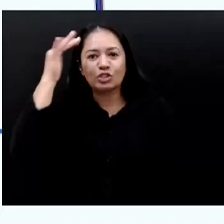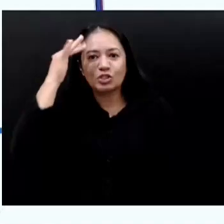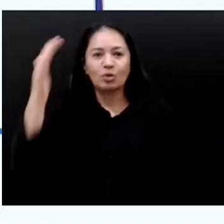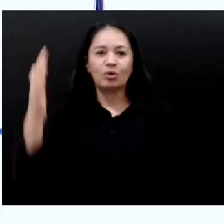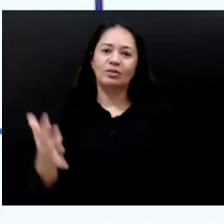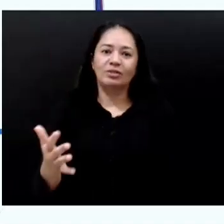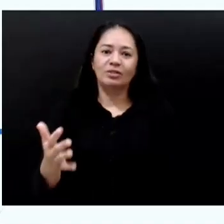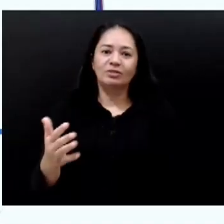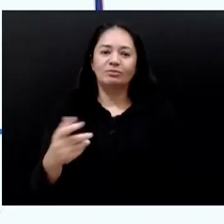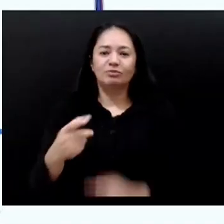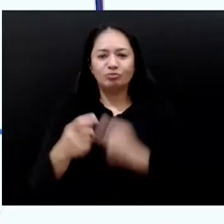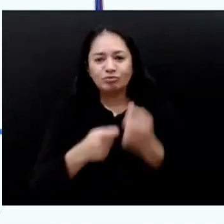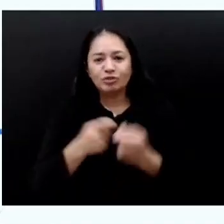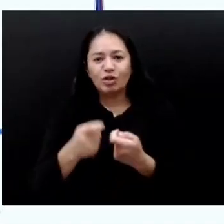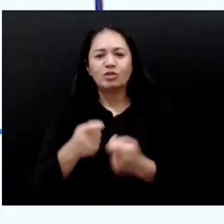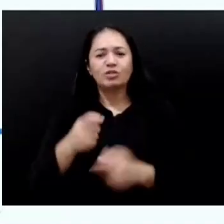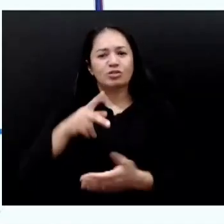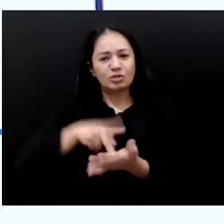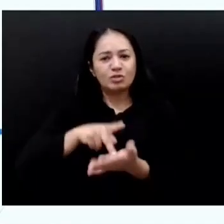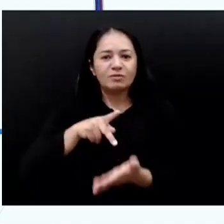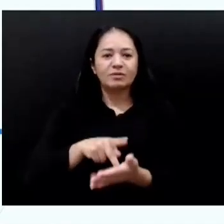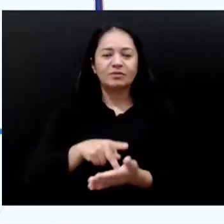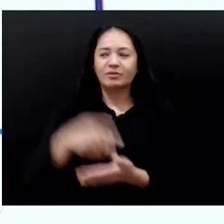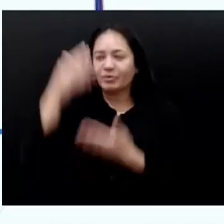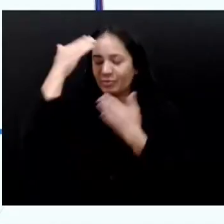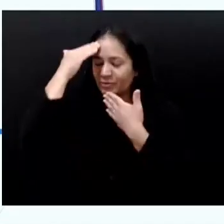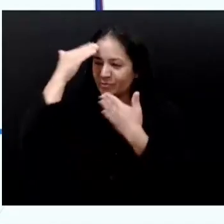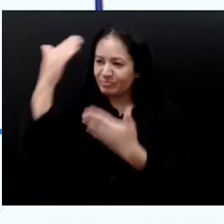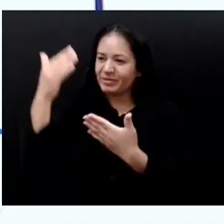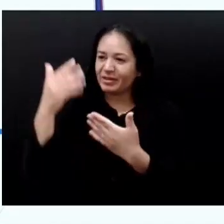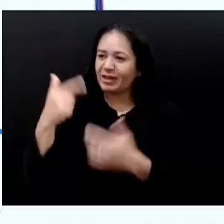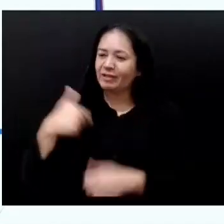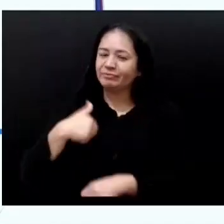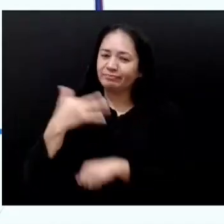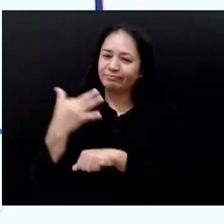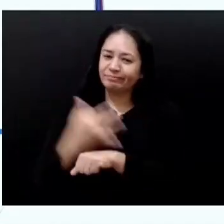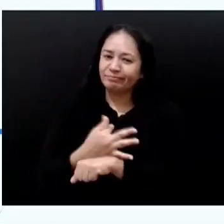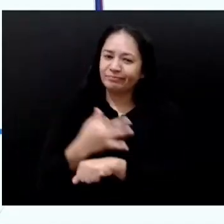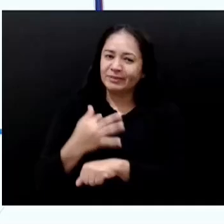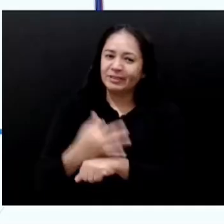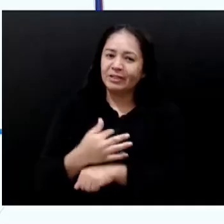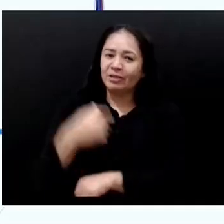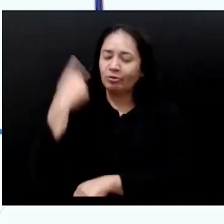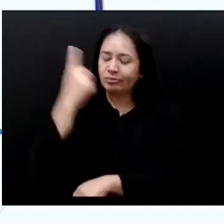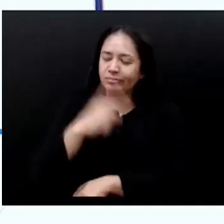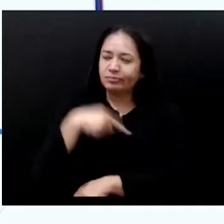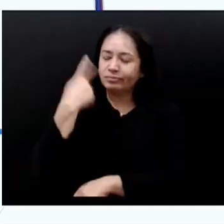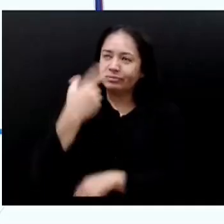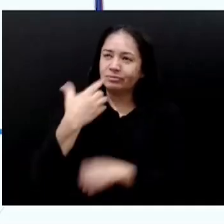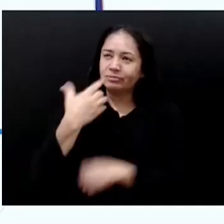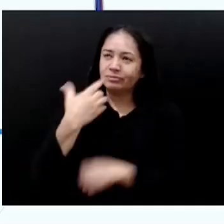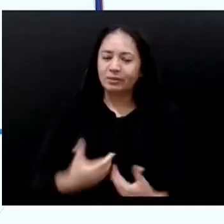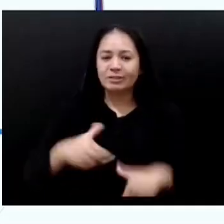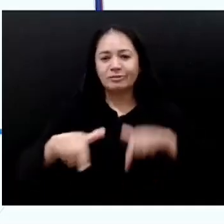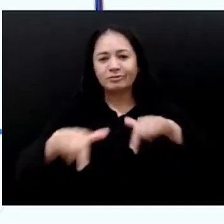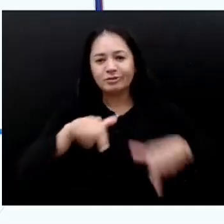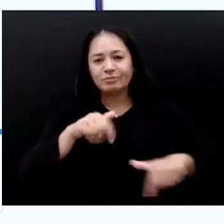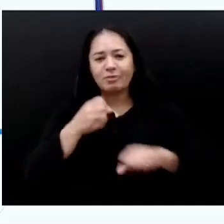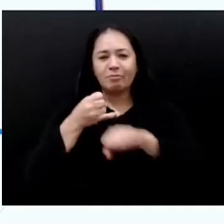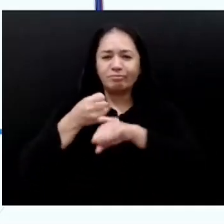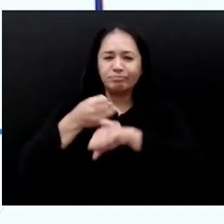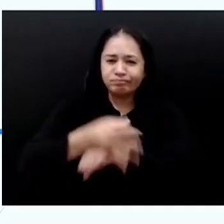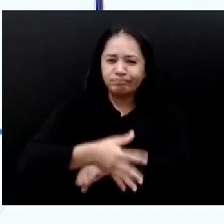verdade. Então, muito obrigado por aturar horas e horas incansáveis aí de trabalho, madrugadas e madrugadas na